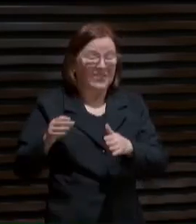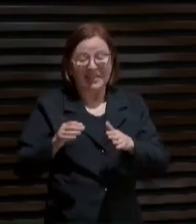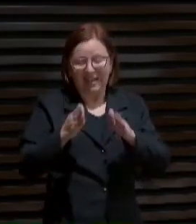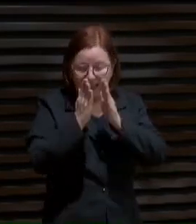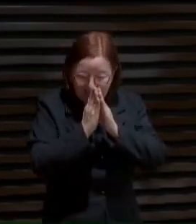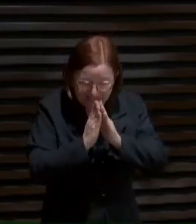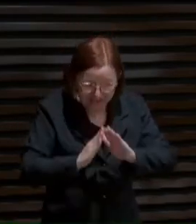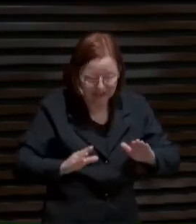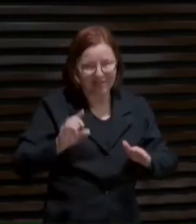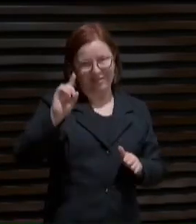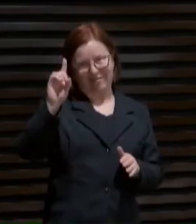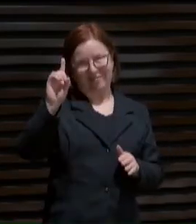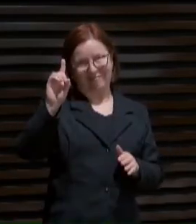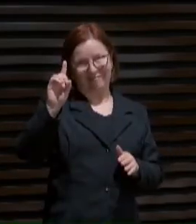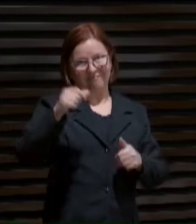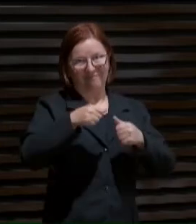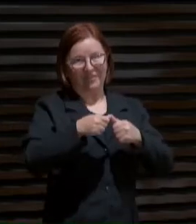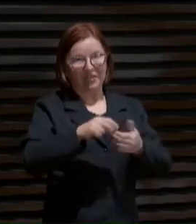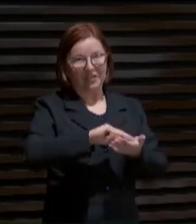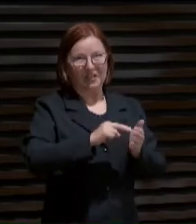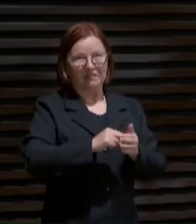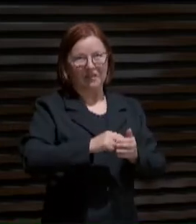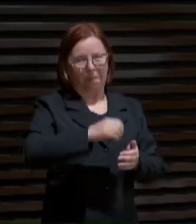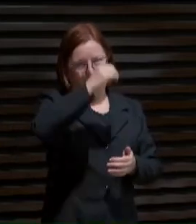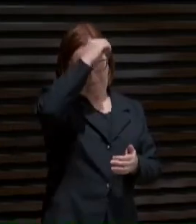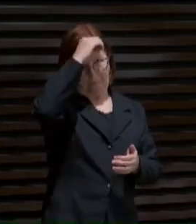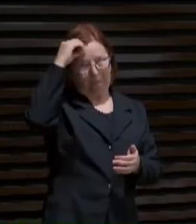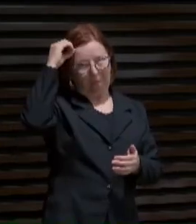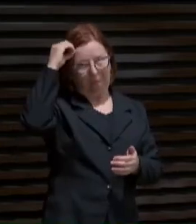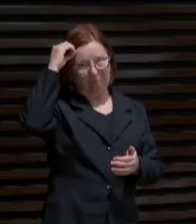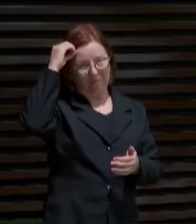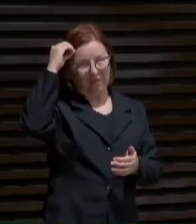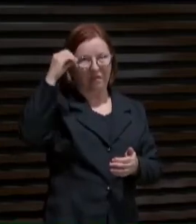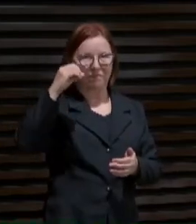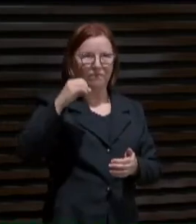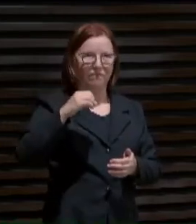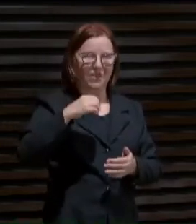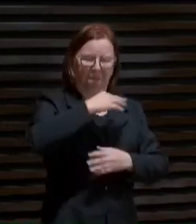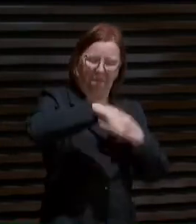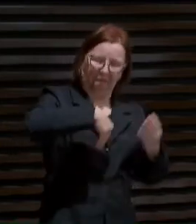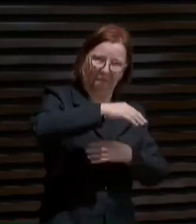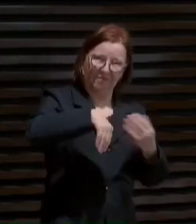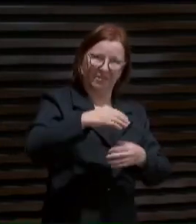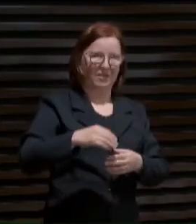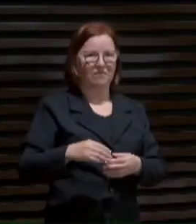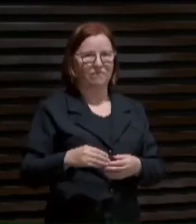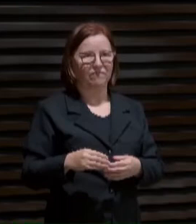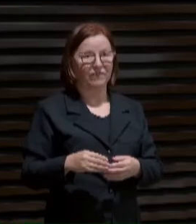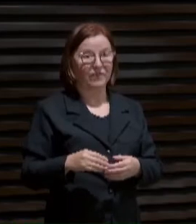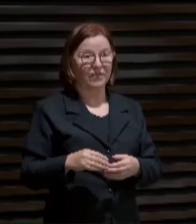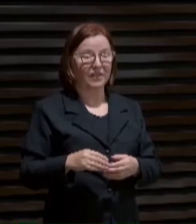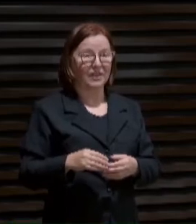Esse é um estado de insensatez e confusão que leva à vida humana a perder o